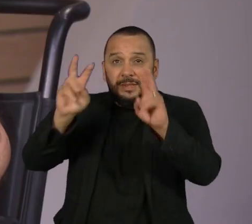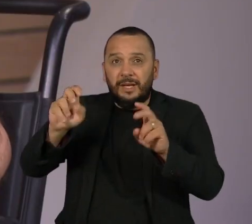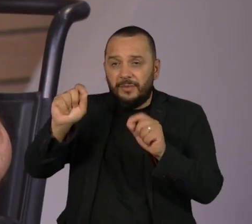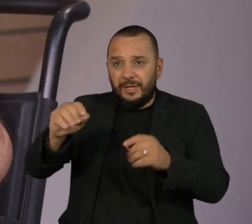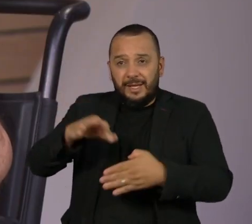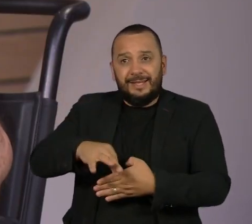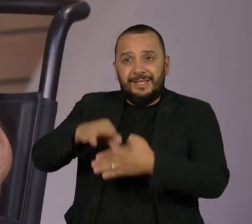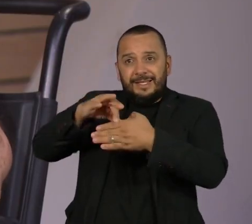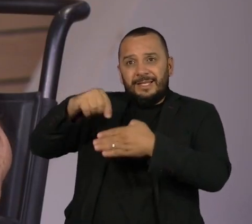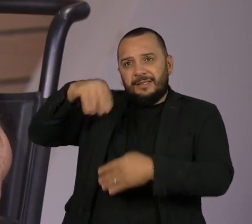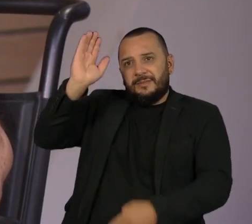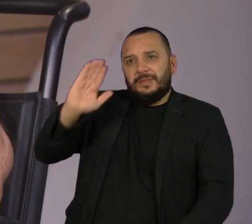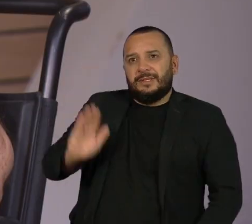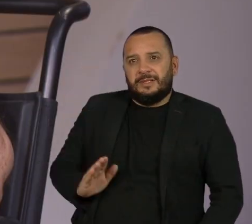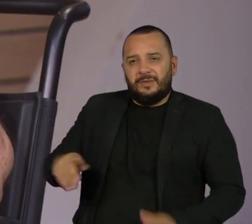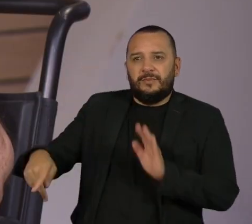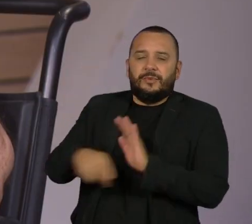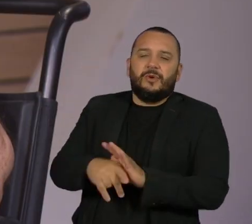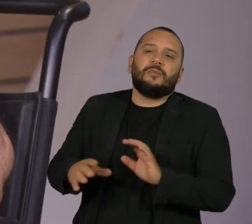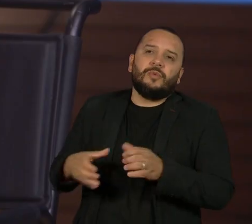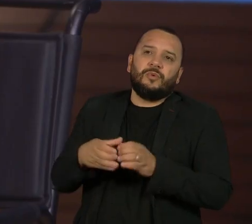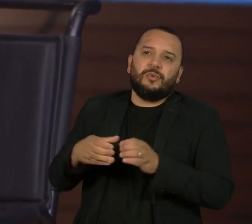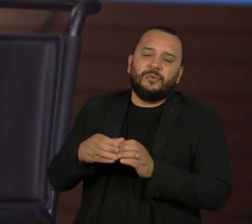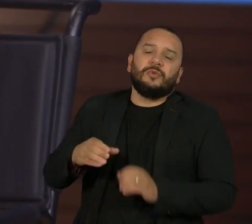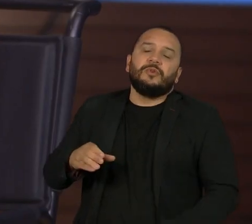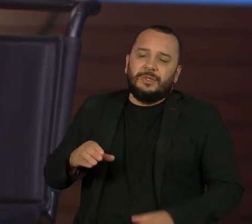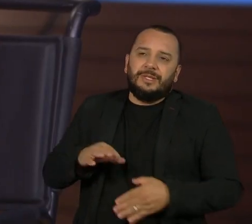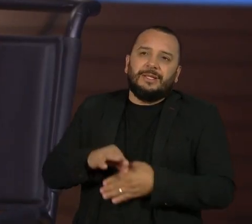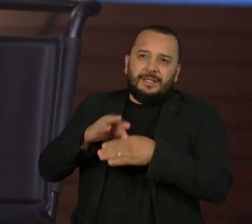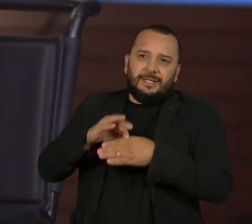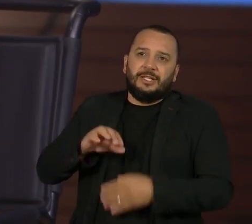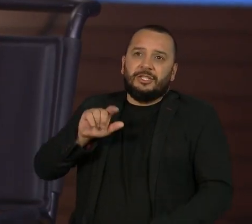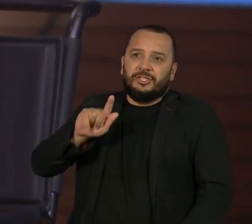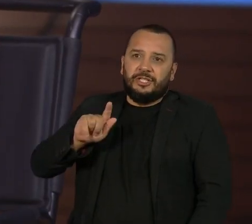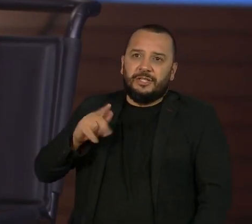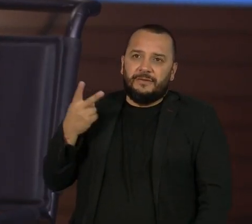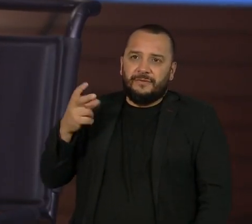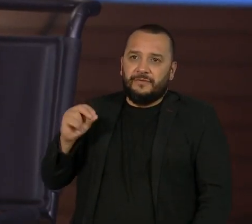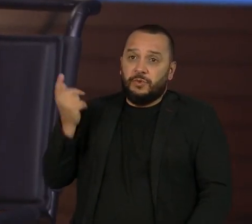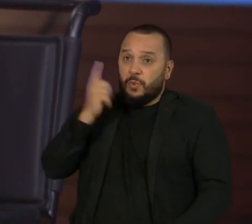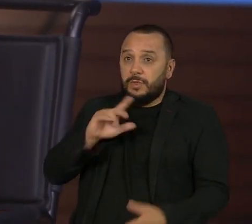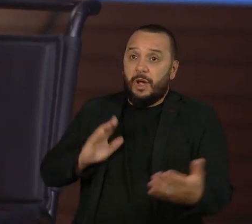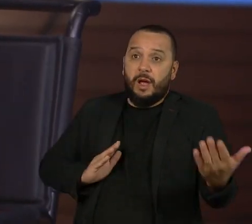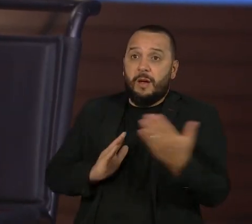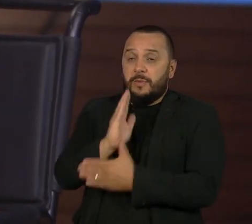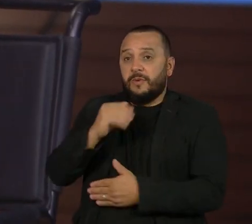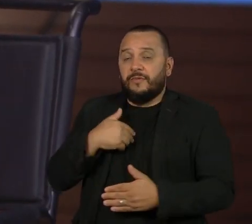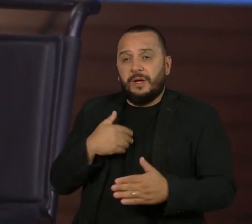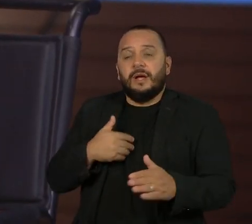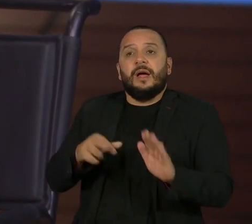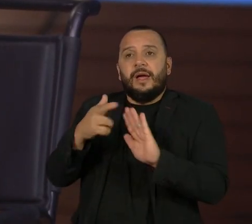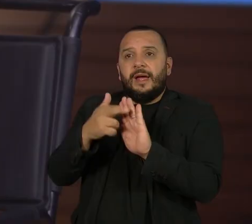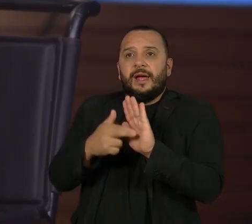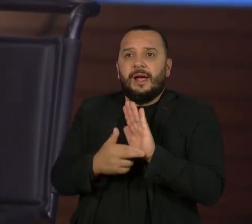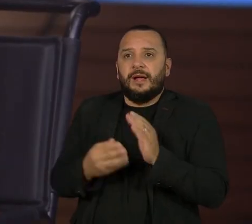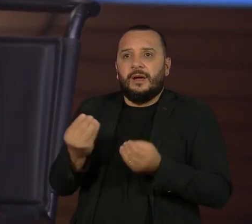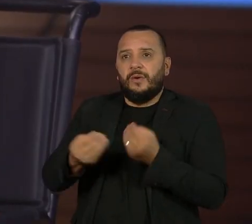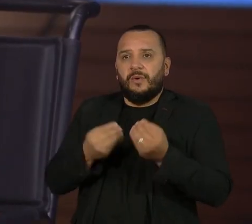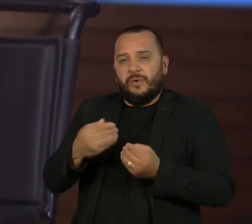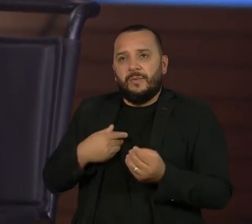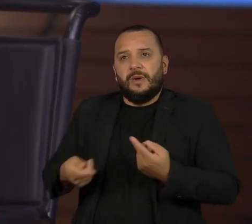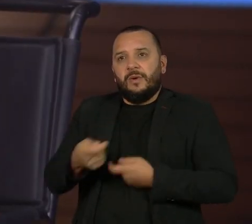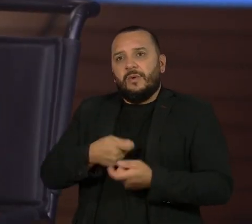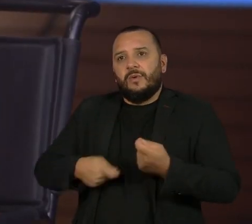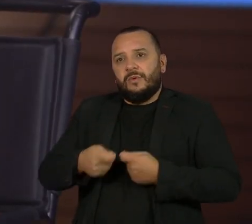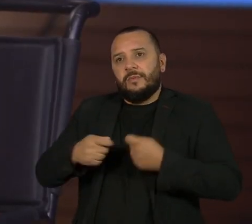liderança brasileira do G20, né, nesse ano, conseguiu aprovar os princípios da bioeconomia para uma